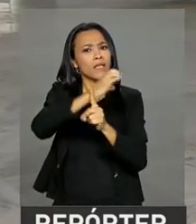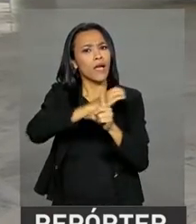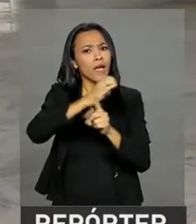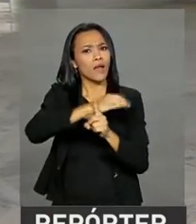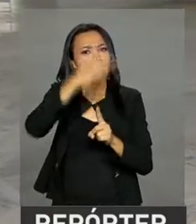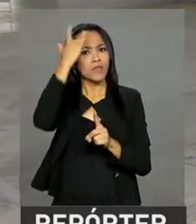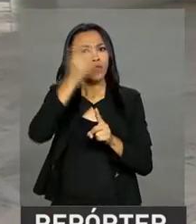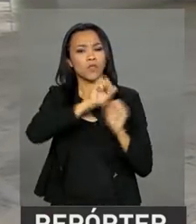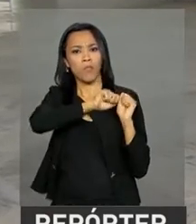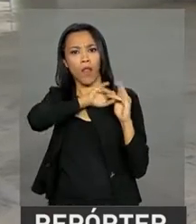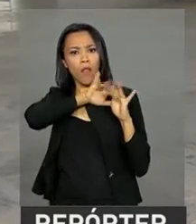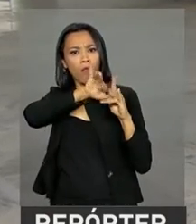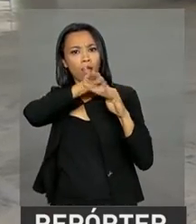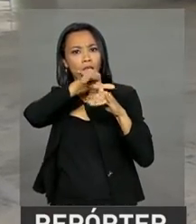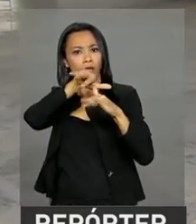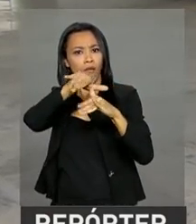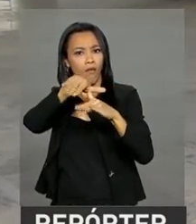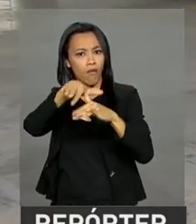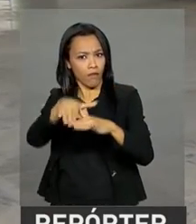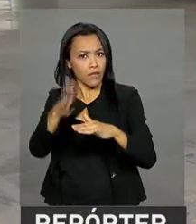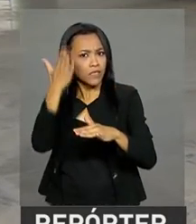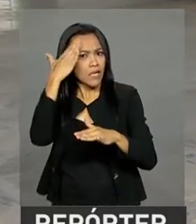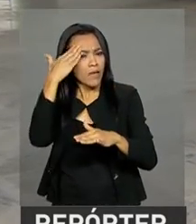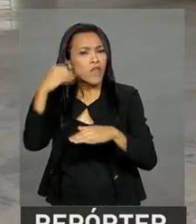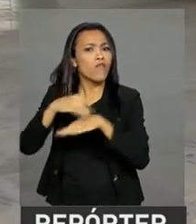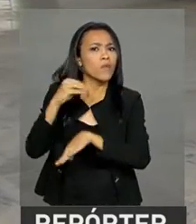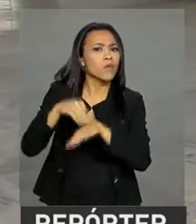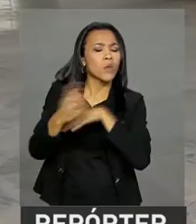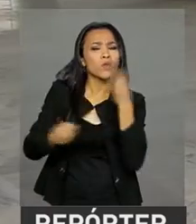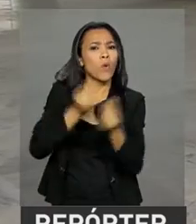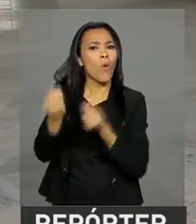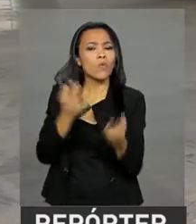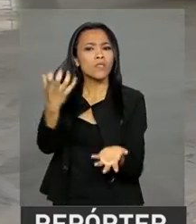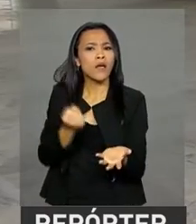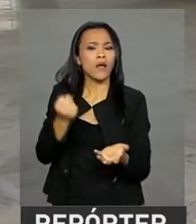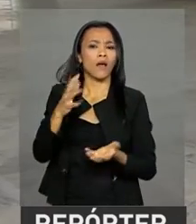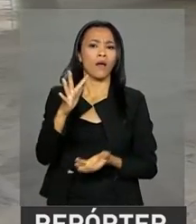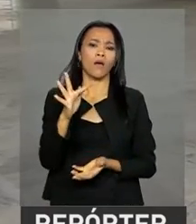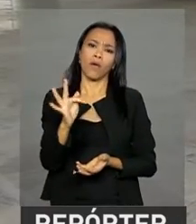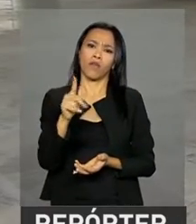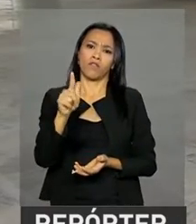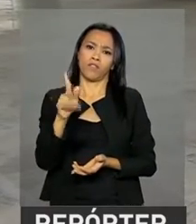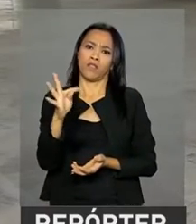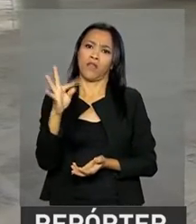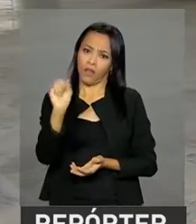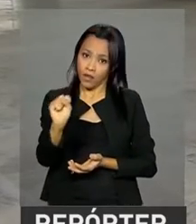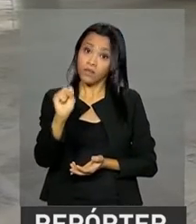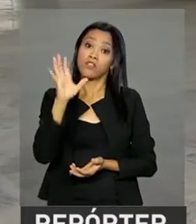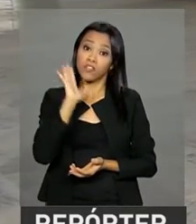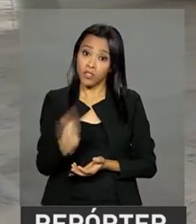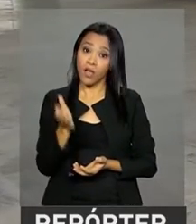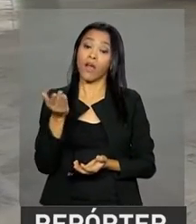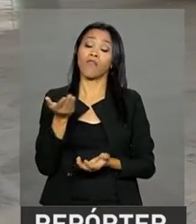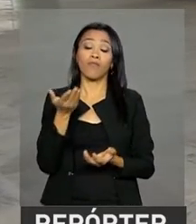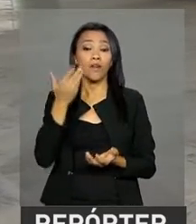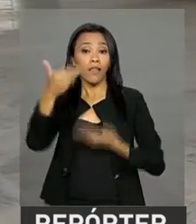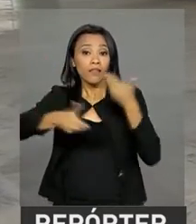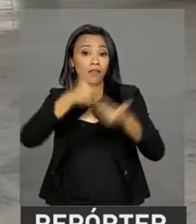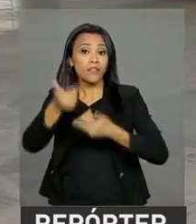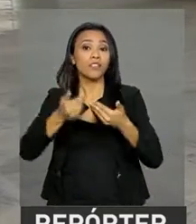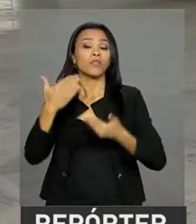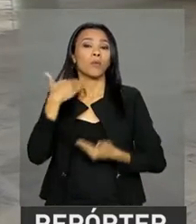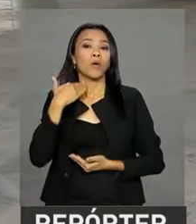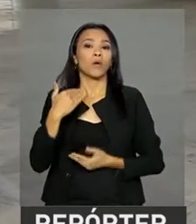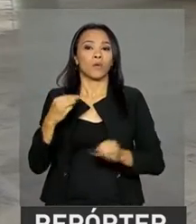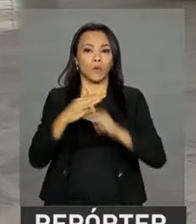os trabalhadores interessados em obter as informações sobre o FGTS foram atendidos nas agagências da Caixa. Foram até